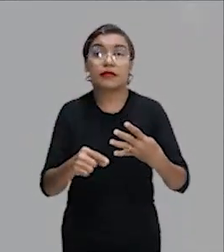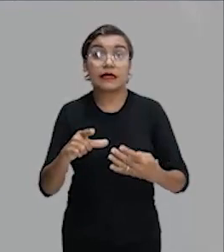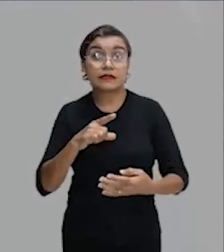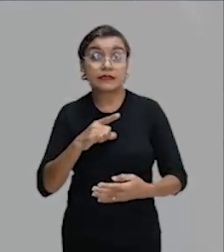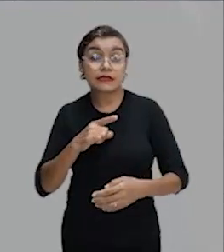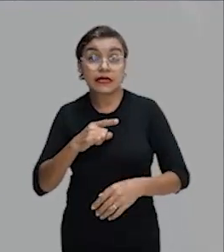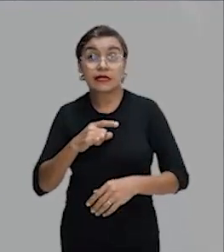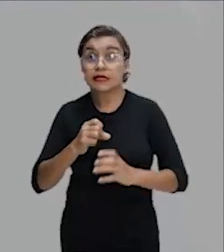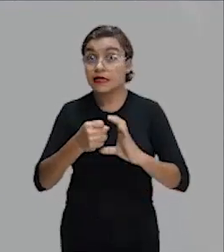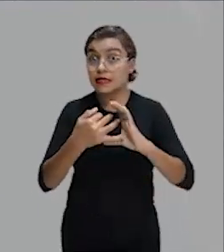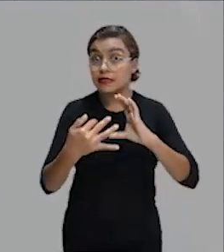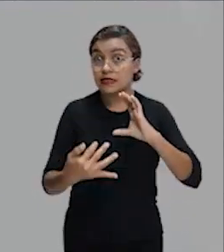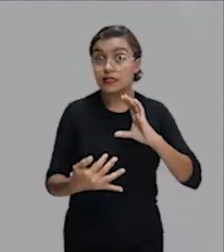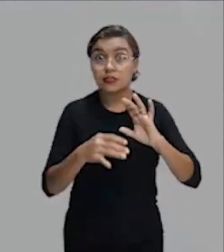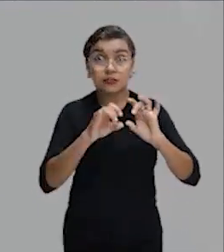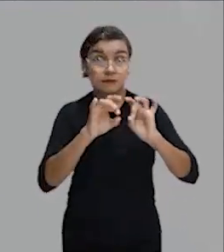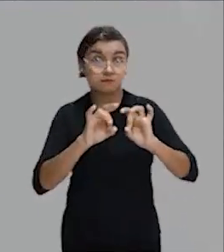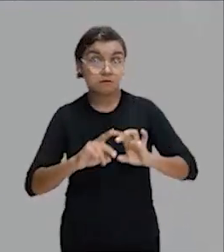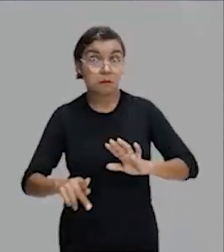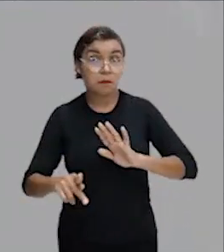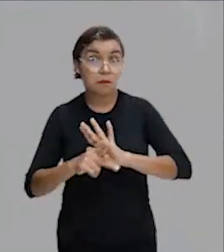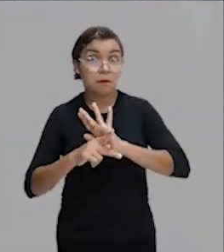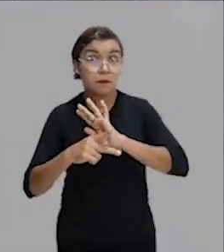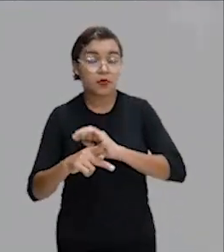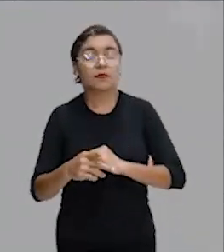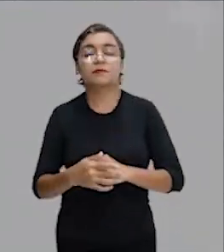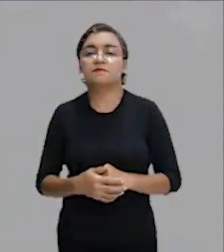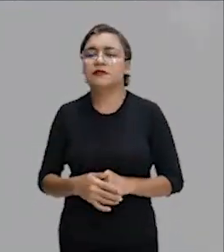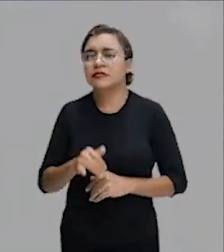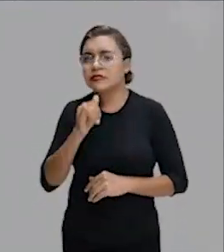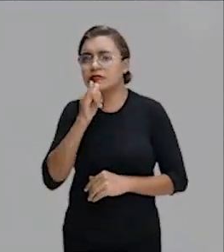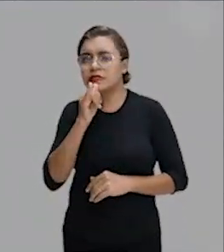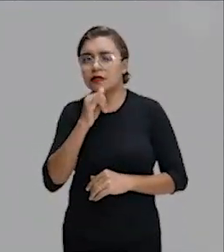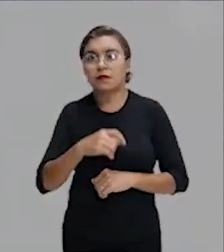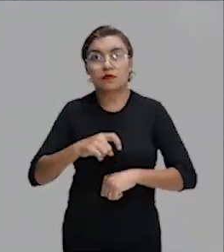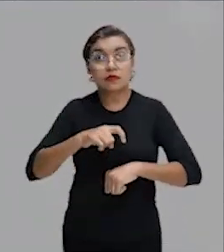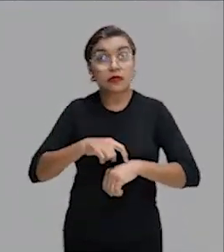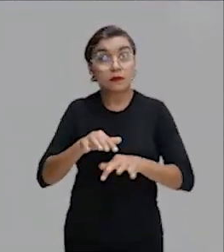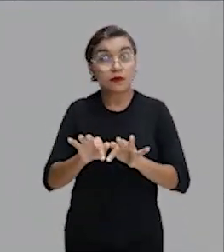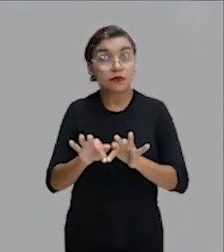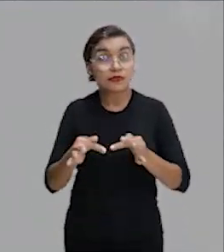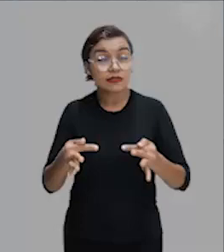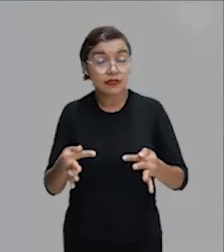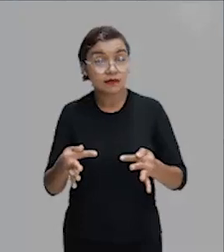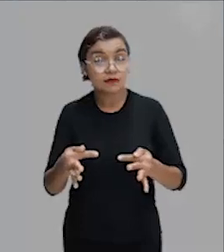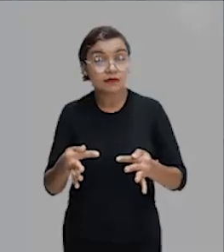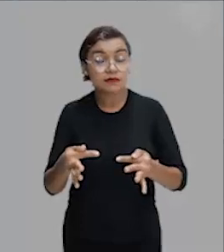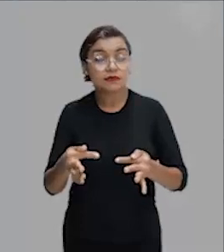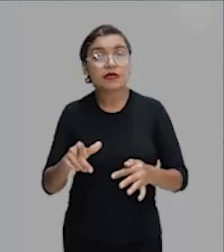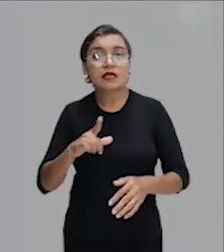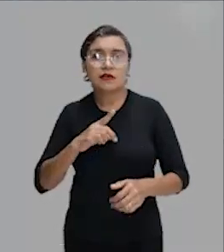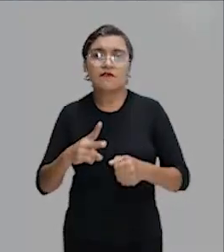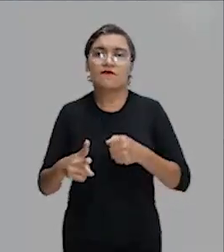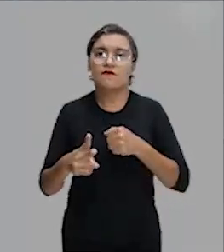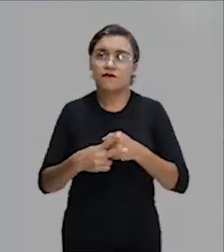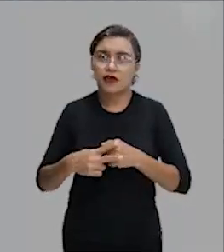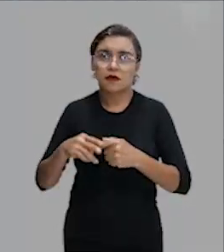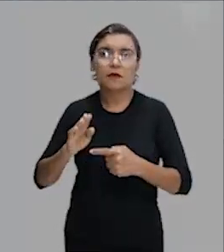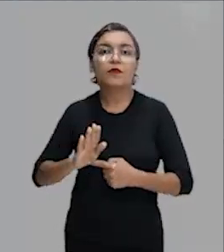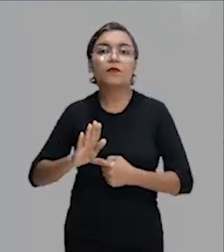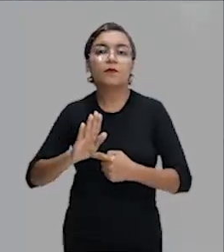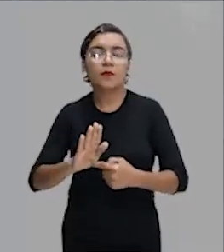têm características específicas. Quando a gente fala, por exemplo, dos tempos simples, nós estamos falando de verbos que indicam